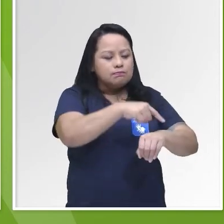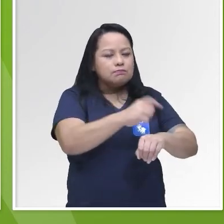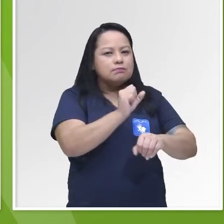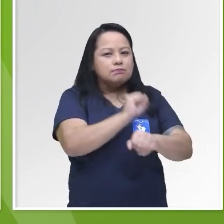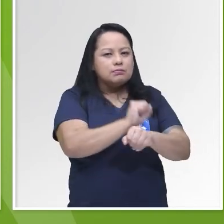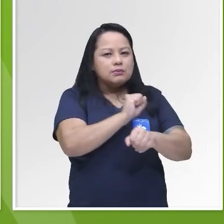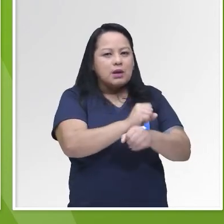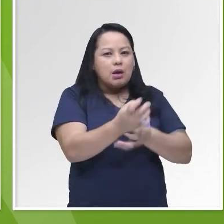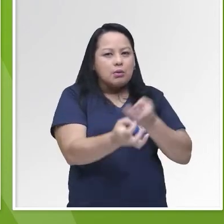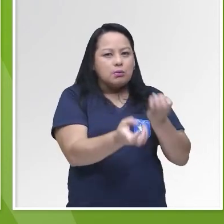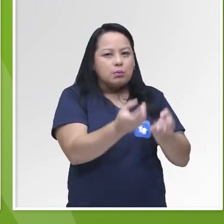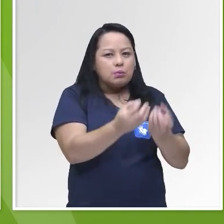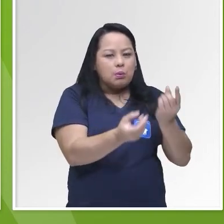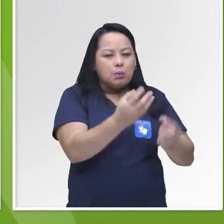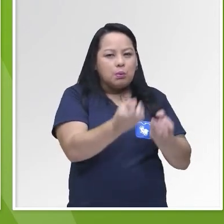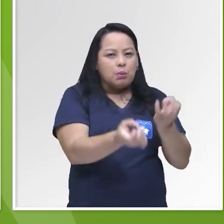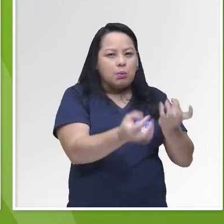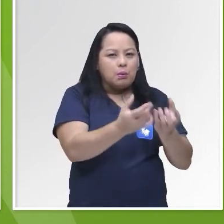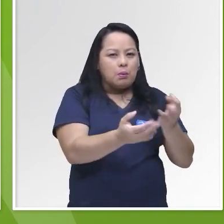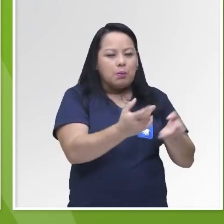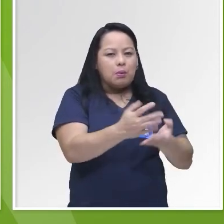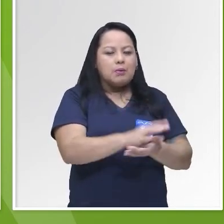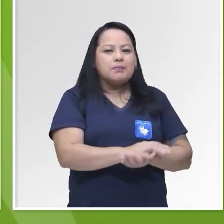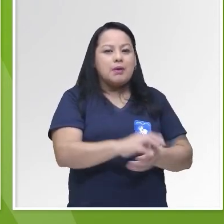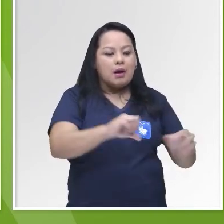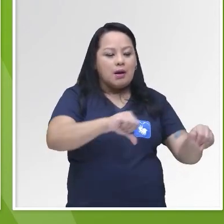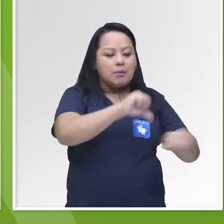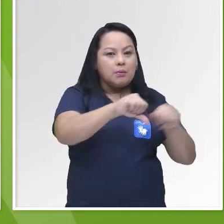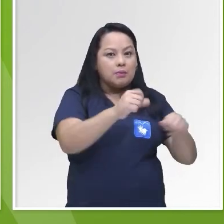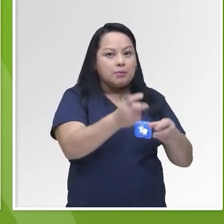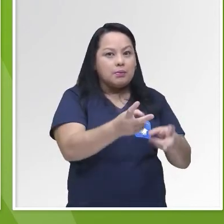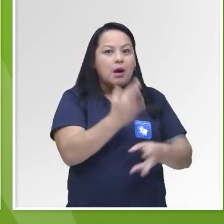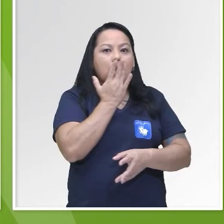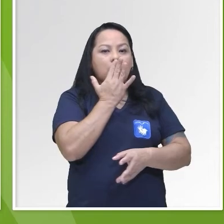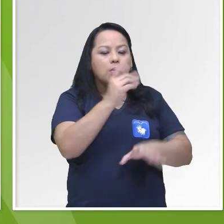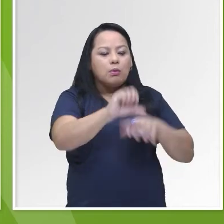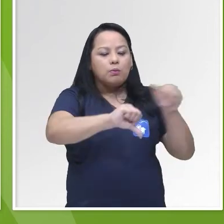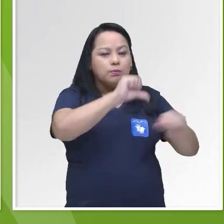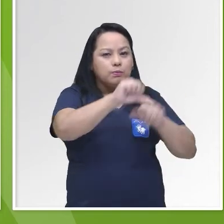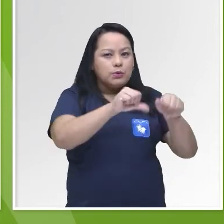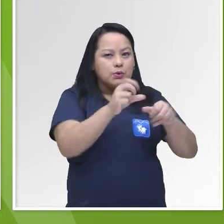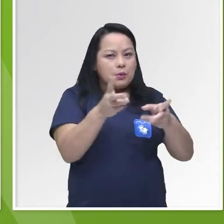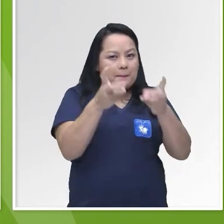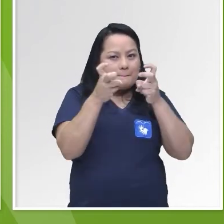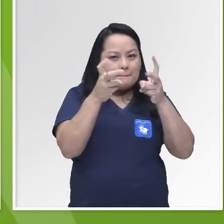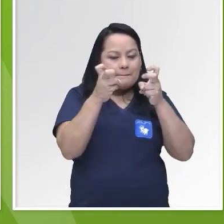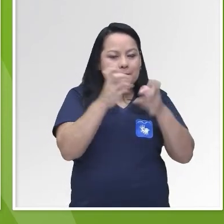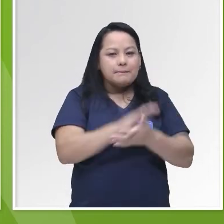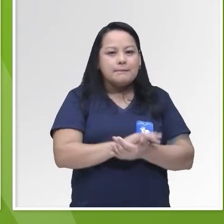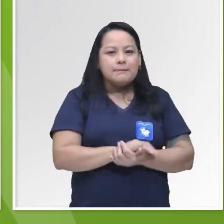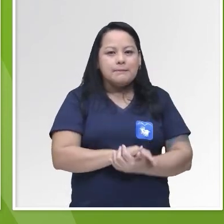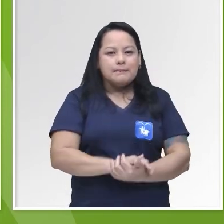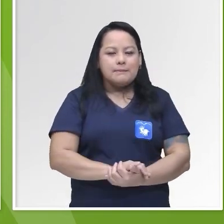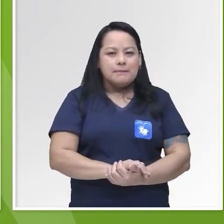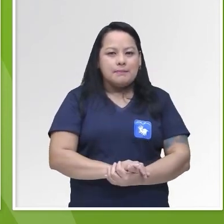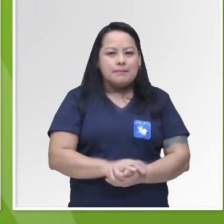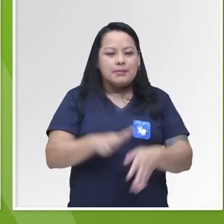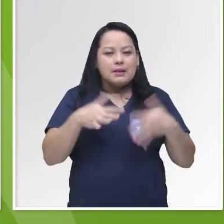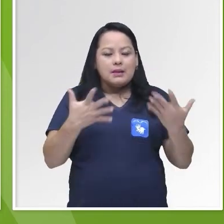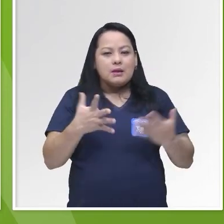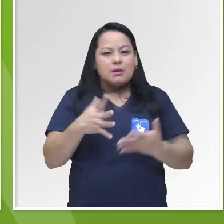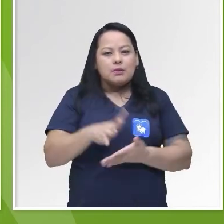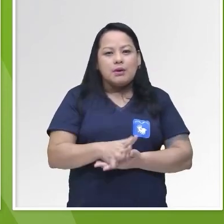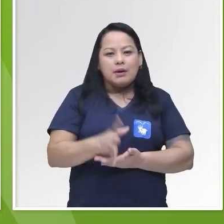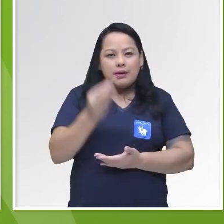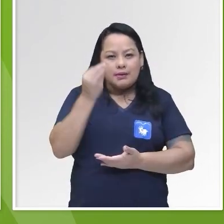a borbulhar, né, essa lâmina de zinco, e mudou de cor. Vocês perceberam que mudou de cor? E aí, a gente ouve aí